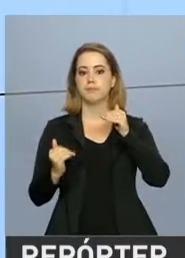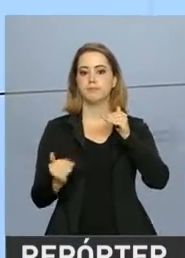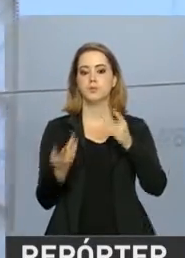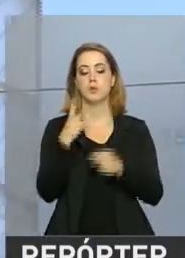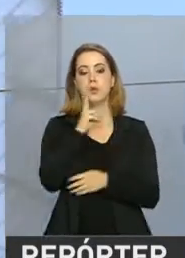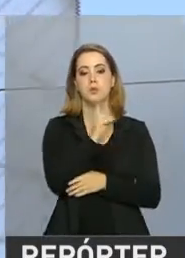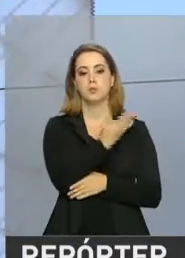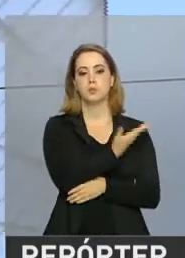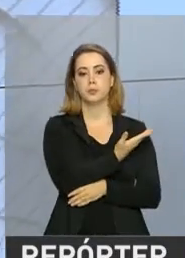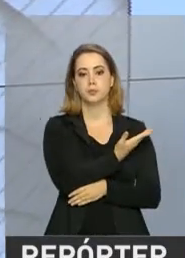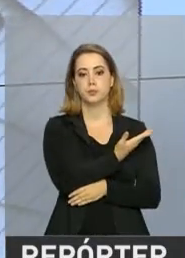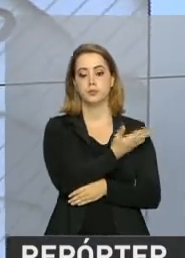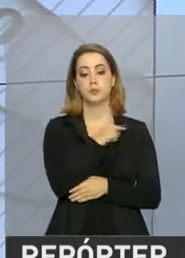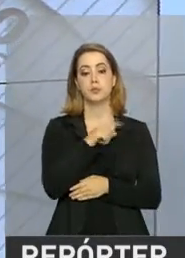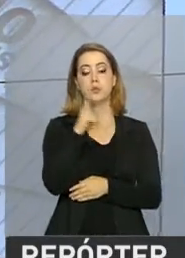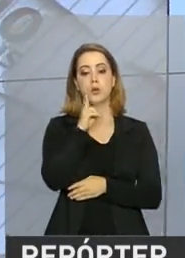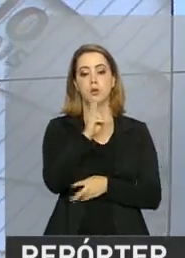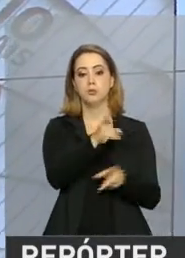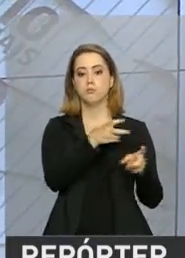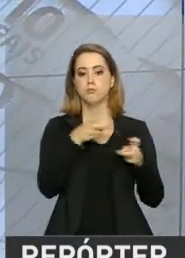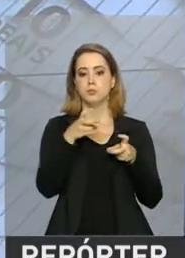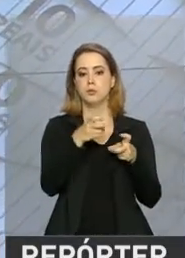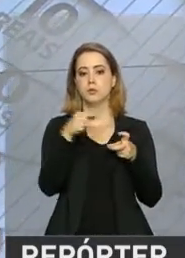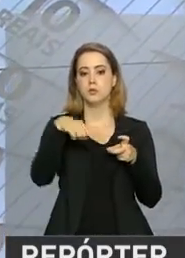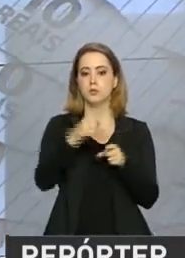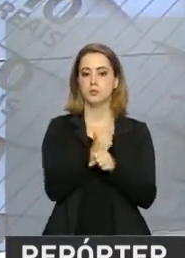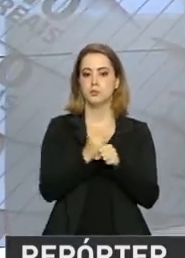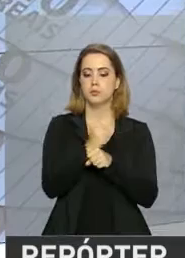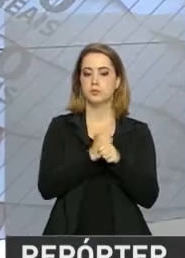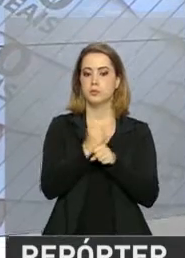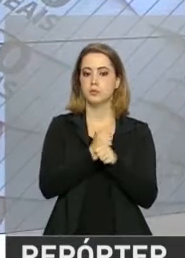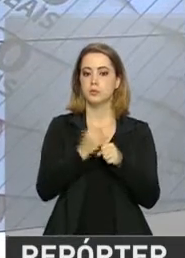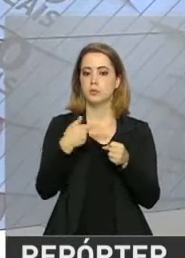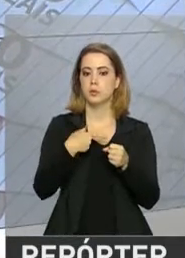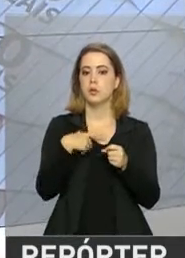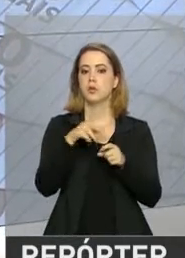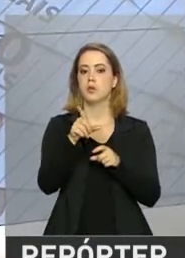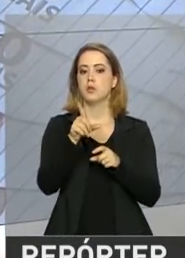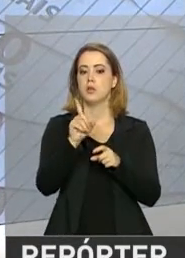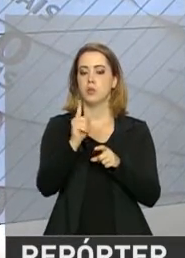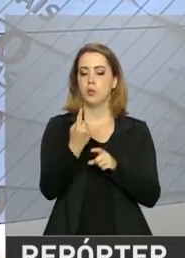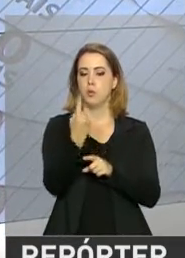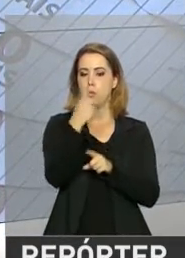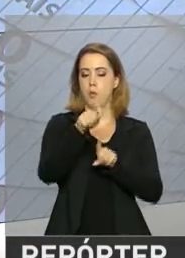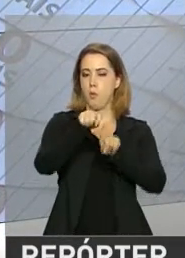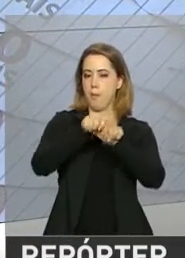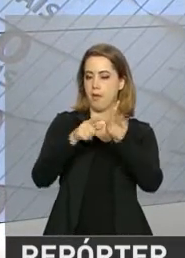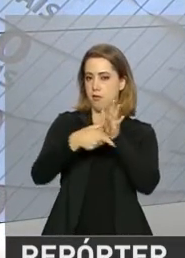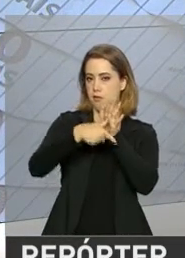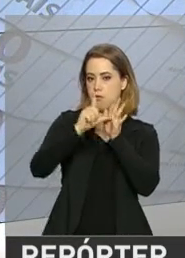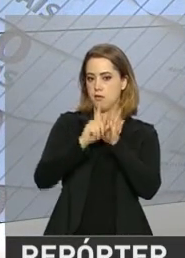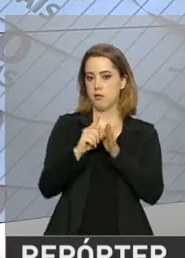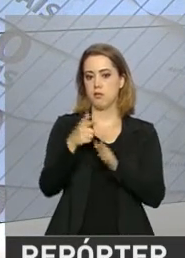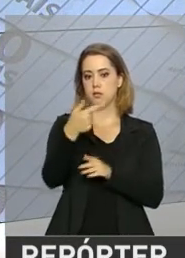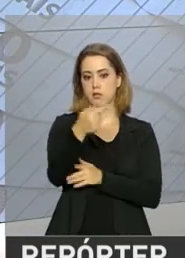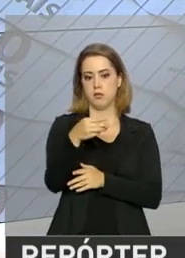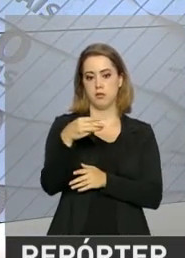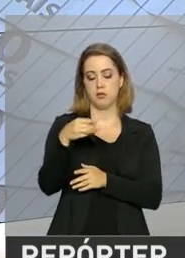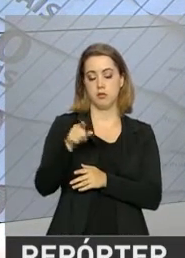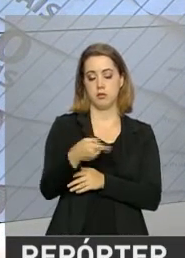olha só a previsão para a inflação este ano isso a expectativa medida há um mês era de 7,0